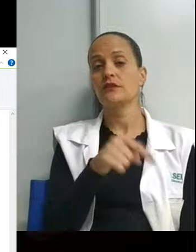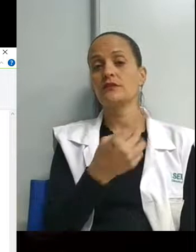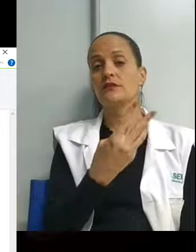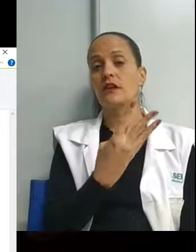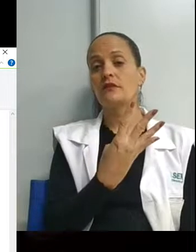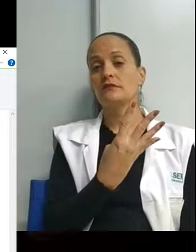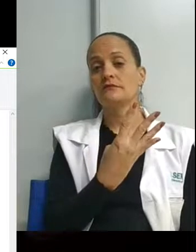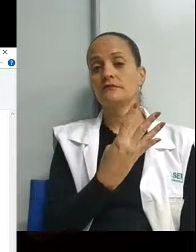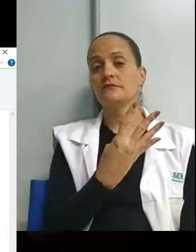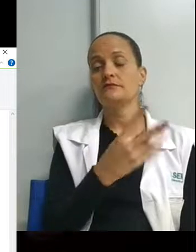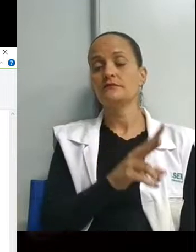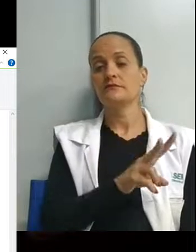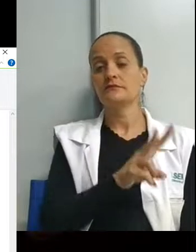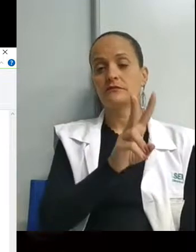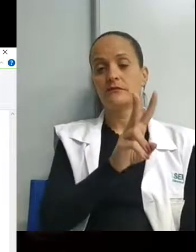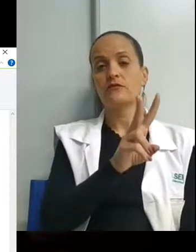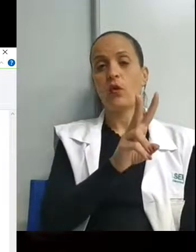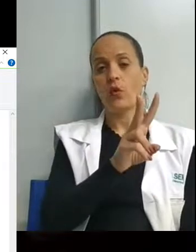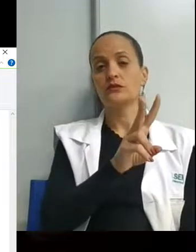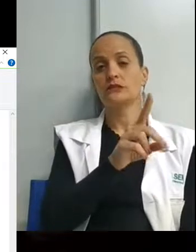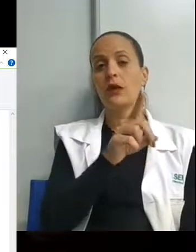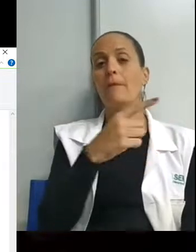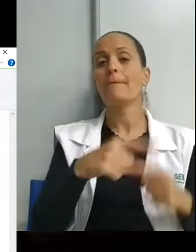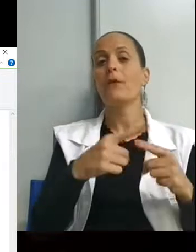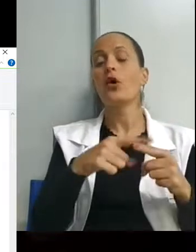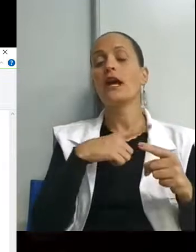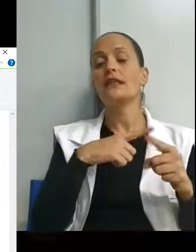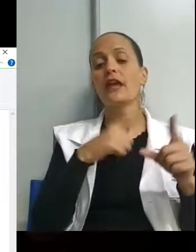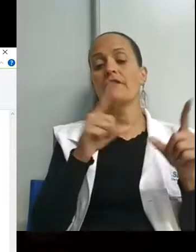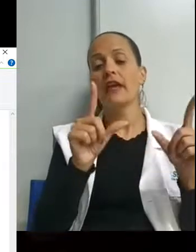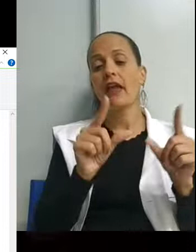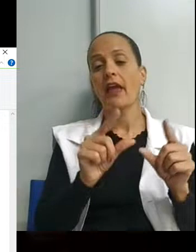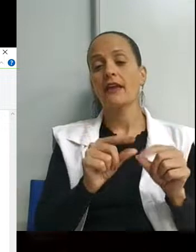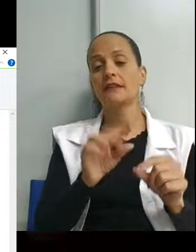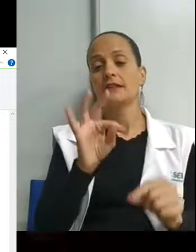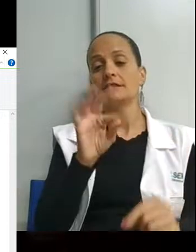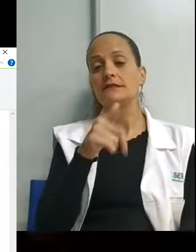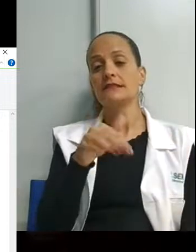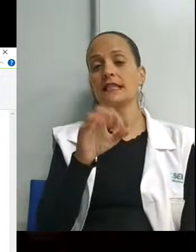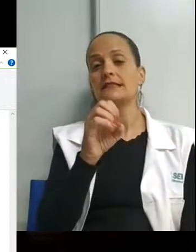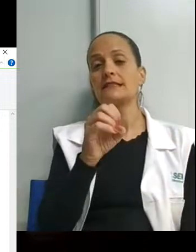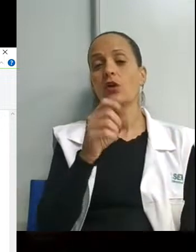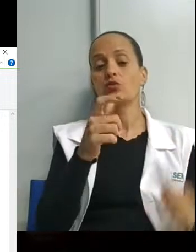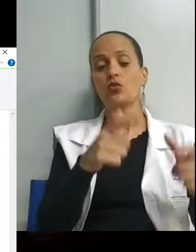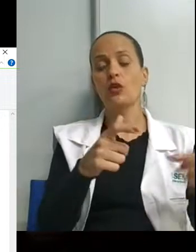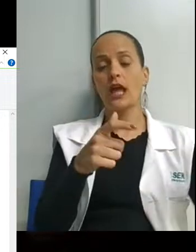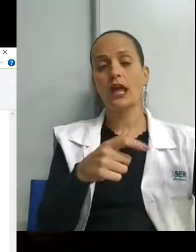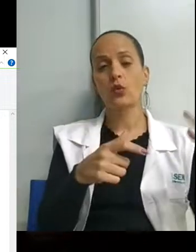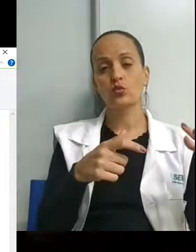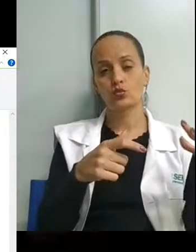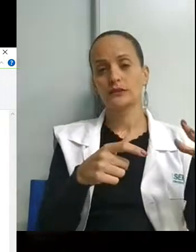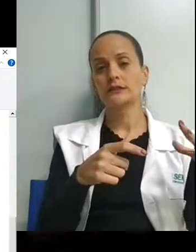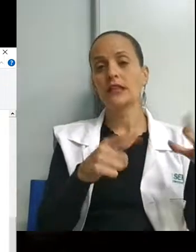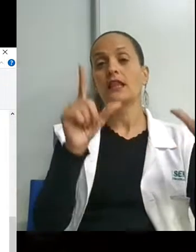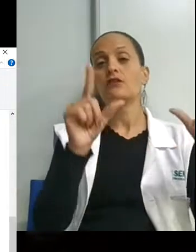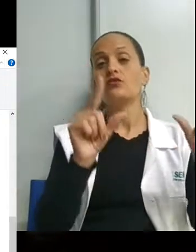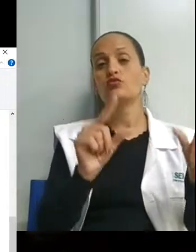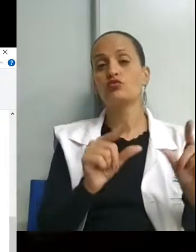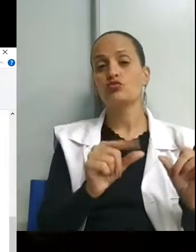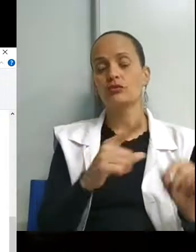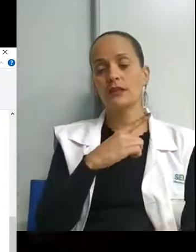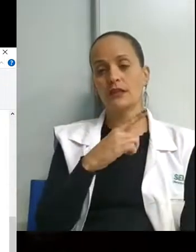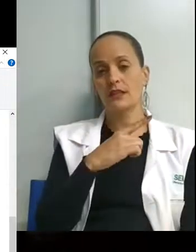200,34 volts, né? Essa foi a queda de tensão que teve aonde? Só no circuito das luminárias, certo? E